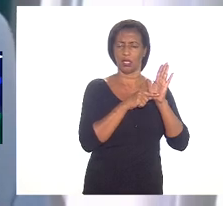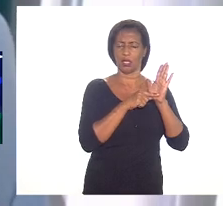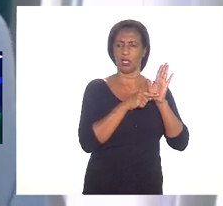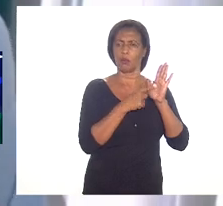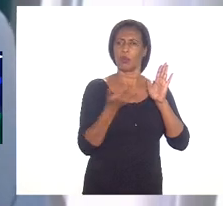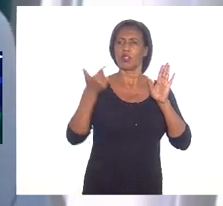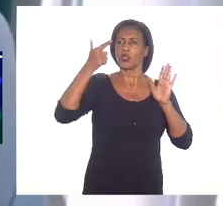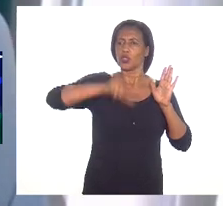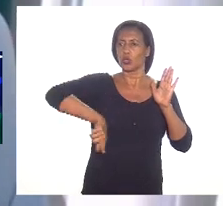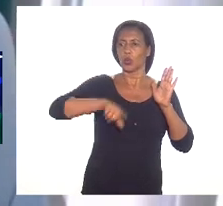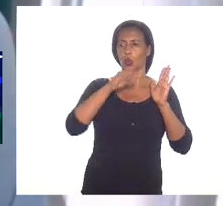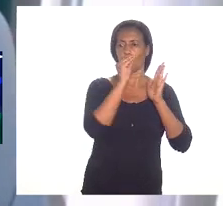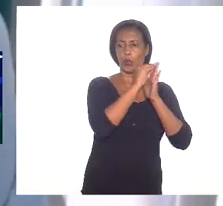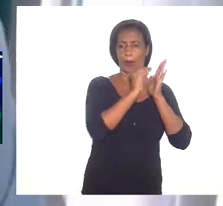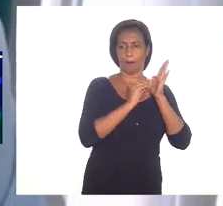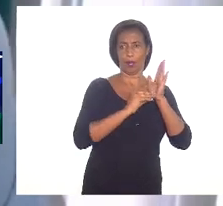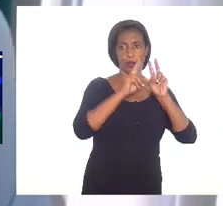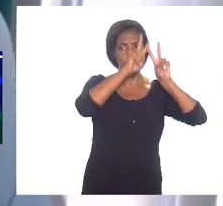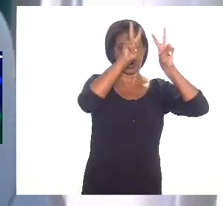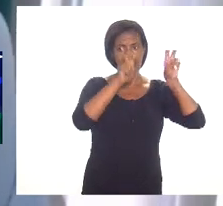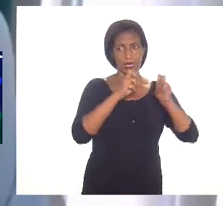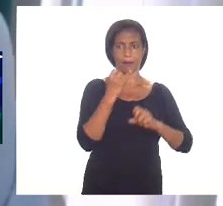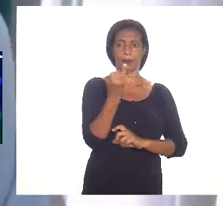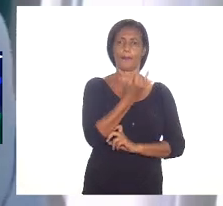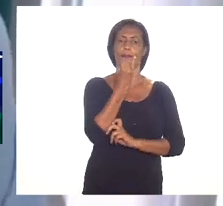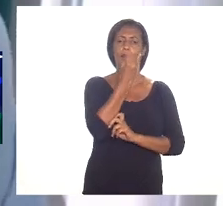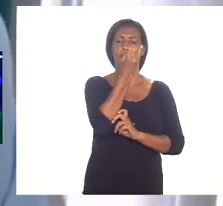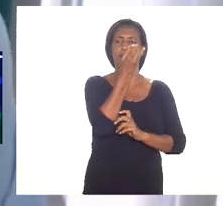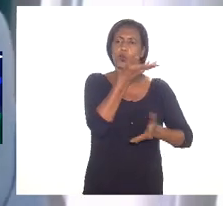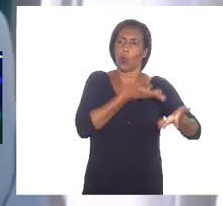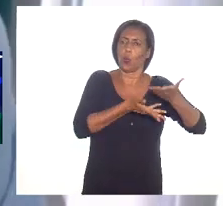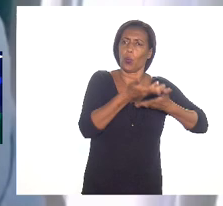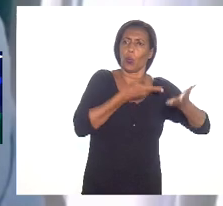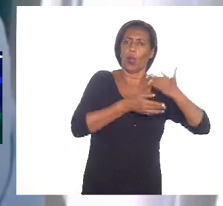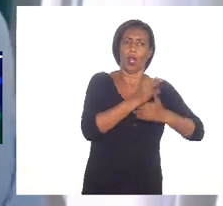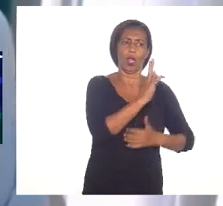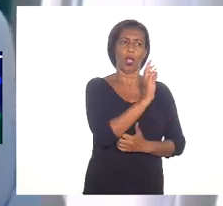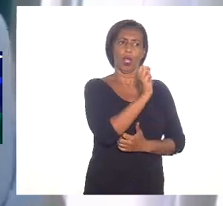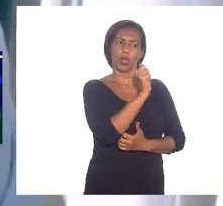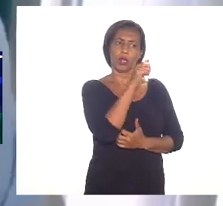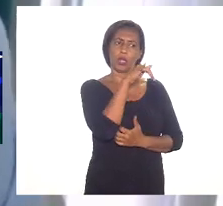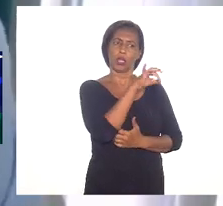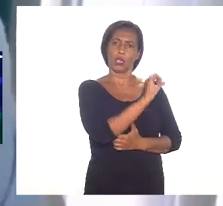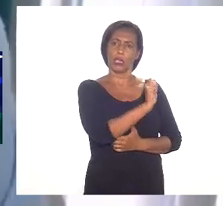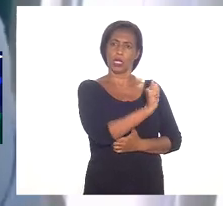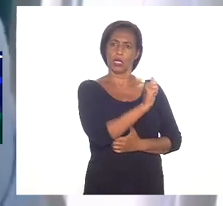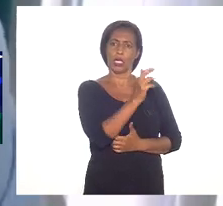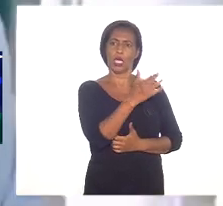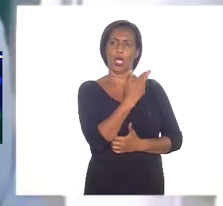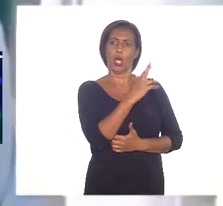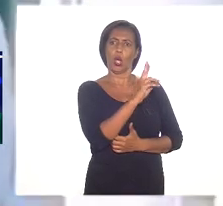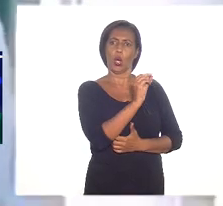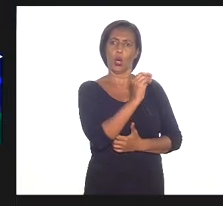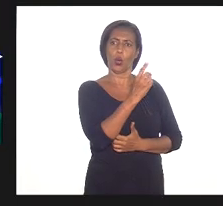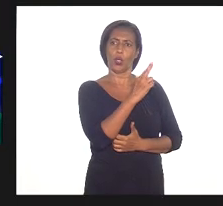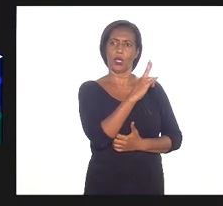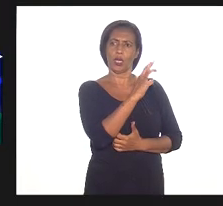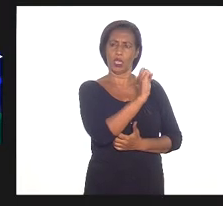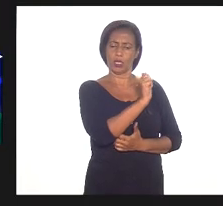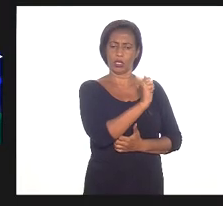colocado na pauta novamente eu tenho importante e contou com a participação da Tayná Rodrigues é uma veterana olha aí